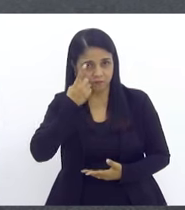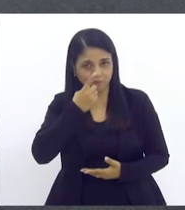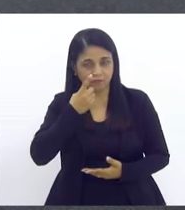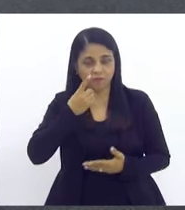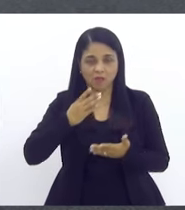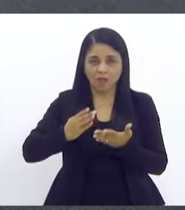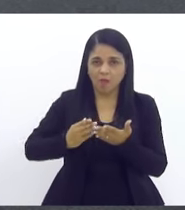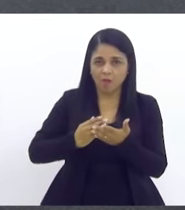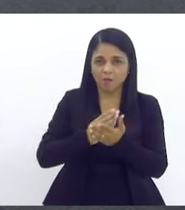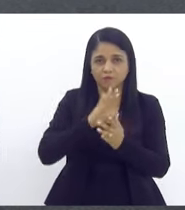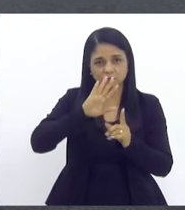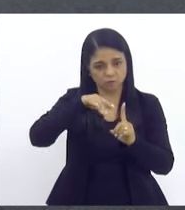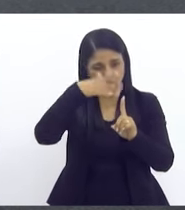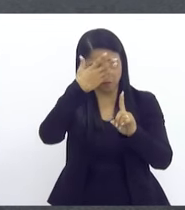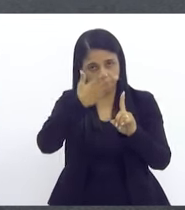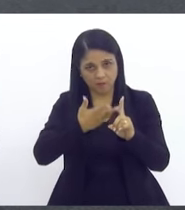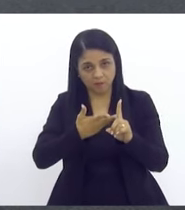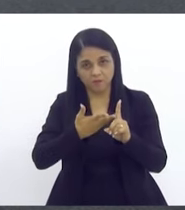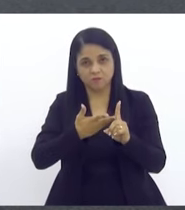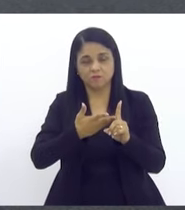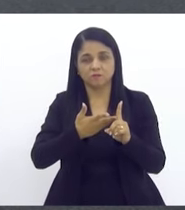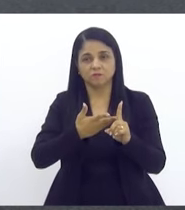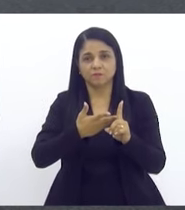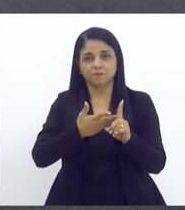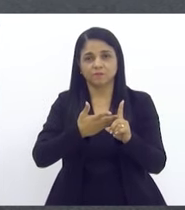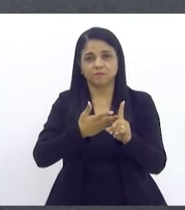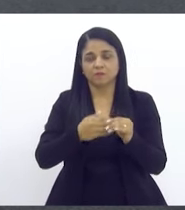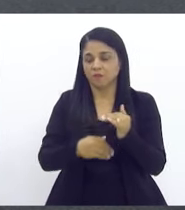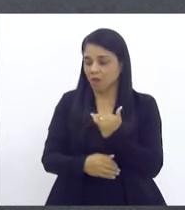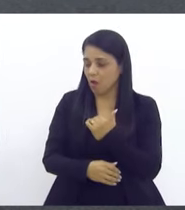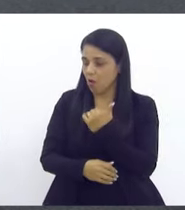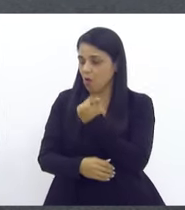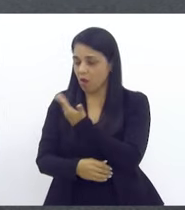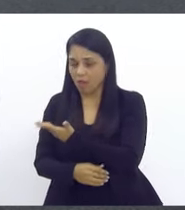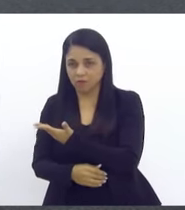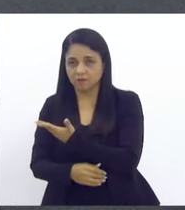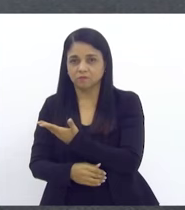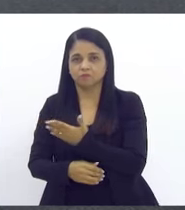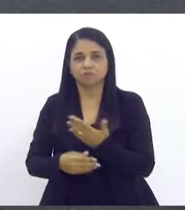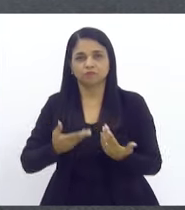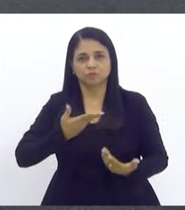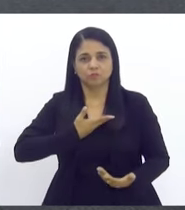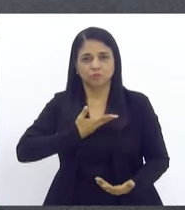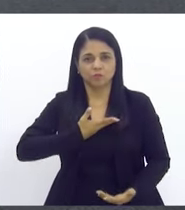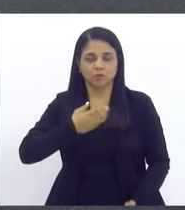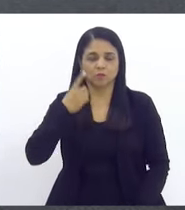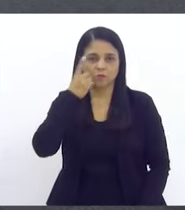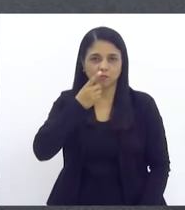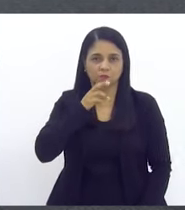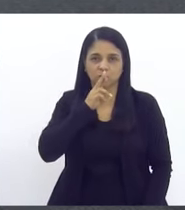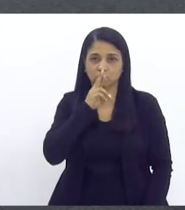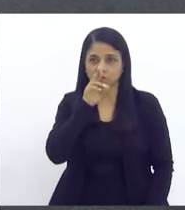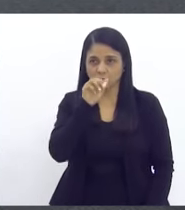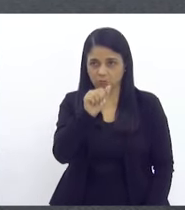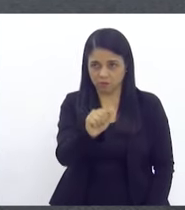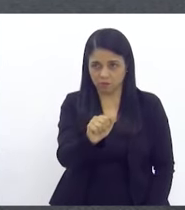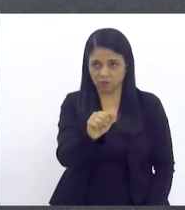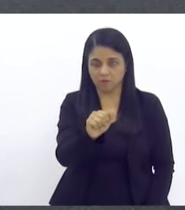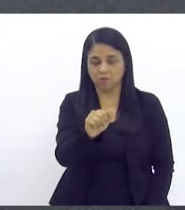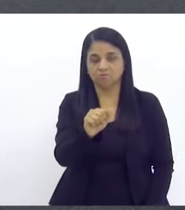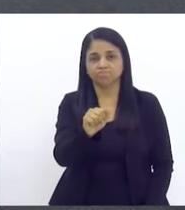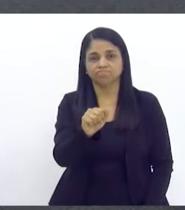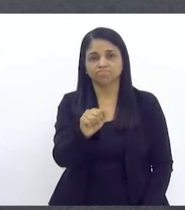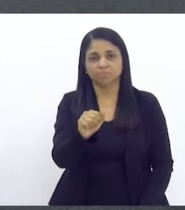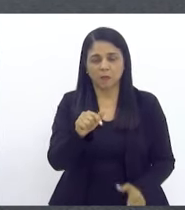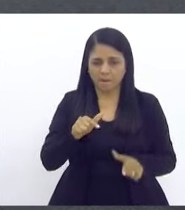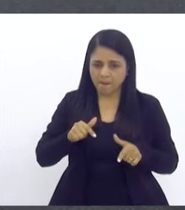uma homenagem que fiz ao lado do querido companheiro Rodrigo Amorim, que é